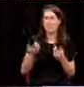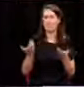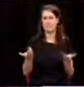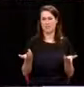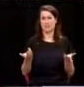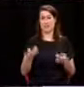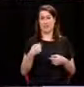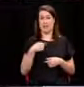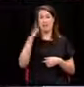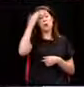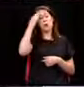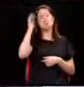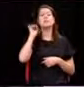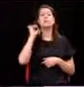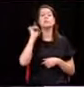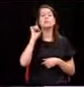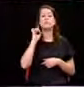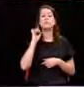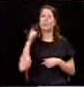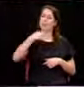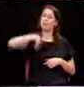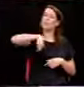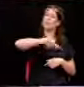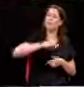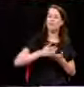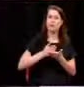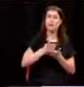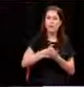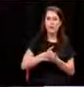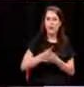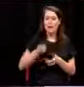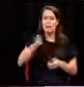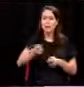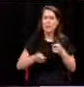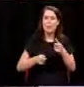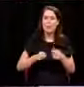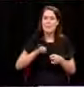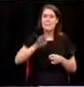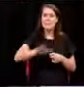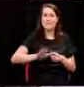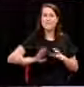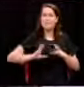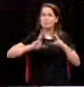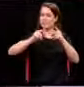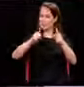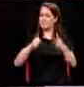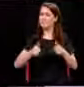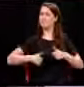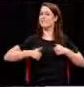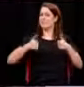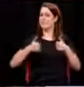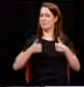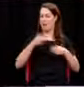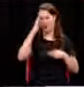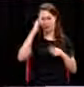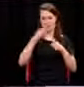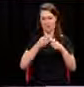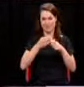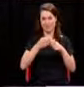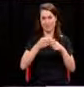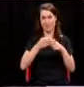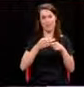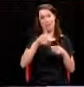acho que é importante nós continuarmos a dar-nos estes pequenos passos. em prol de todos.